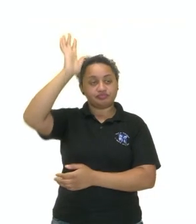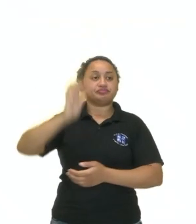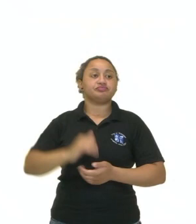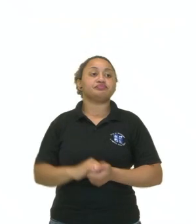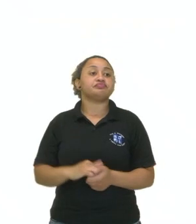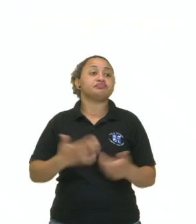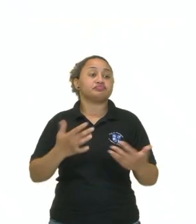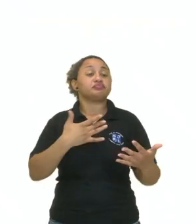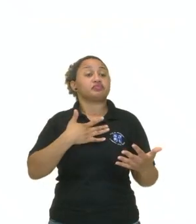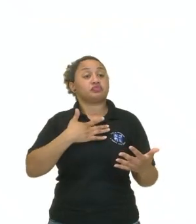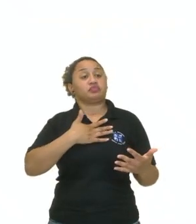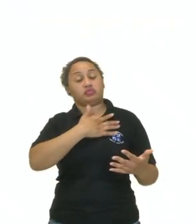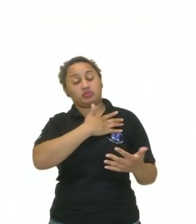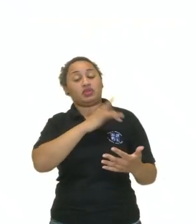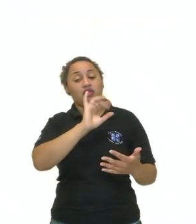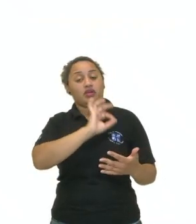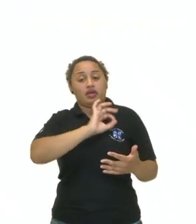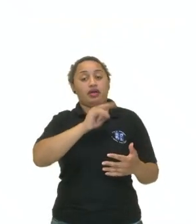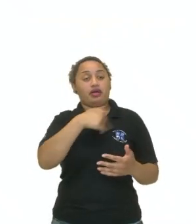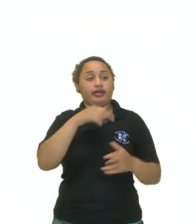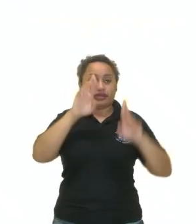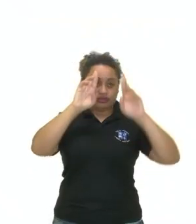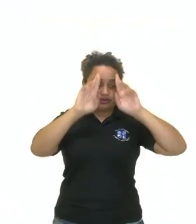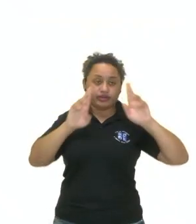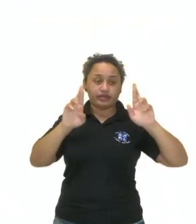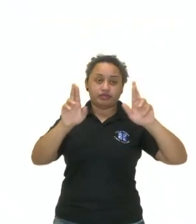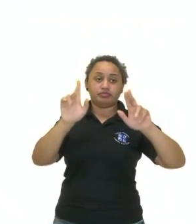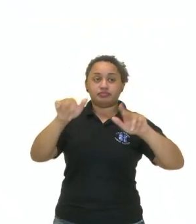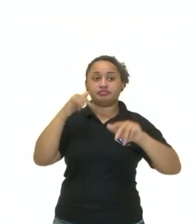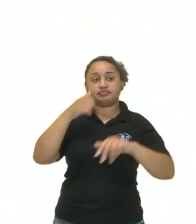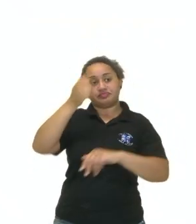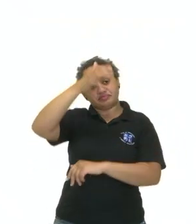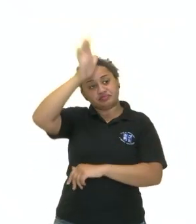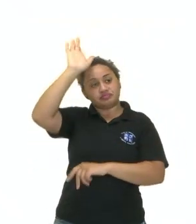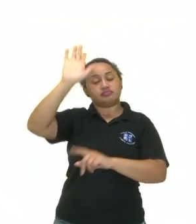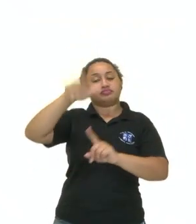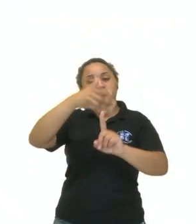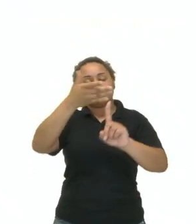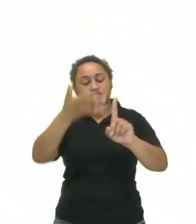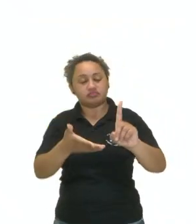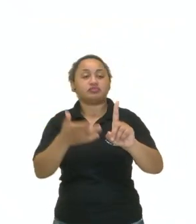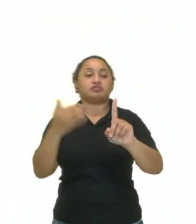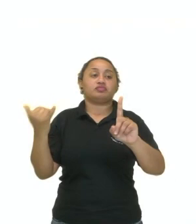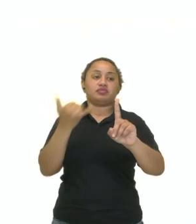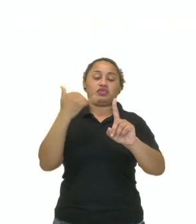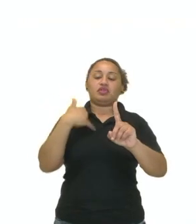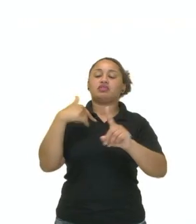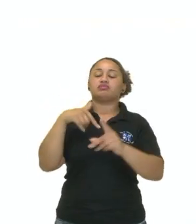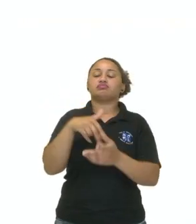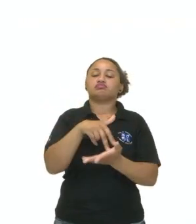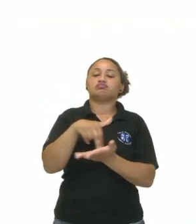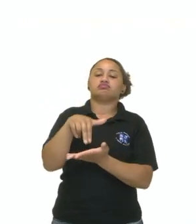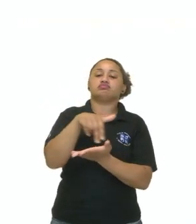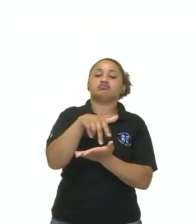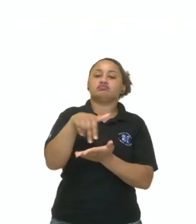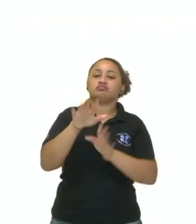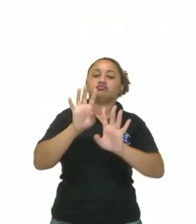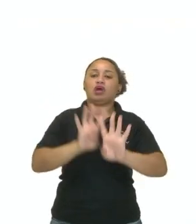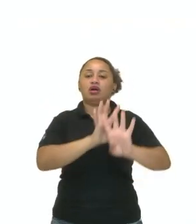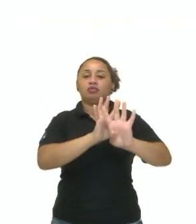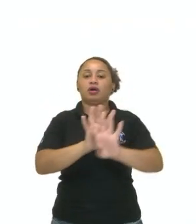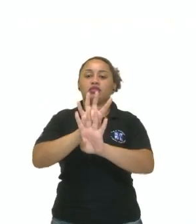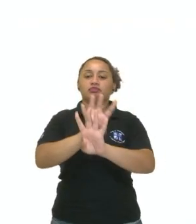vencedores eram muito respeitados na sociedade romana, recebiam honras importantes, tais como desfilar em triunfo com suas tropas pela cidade de